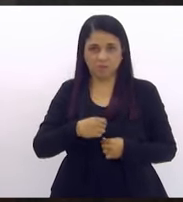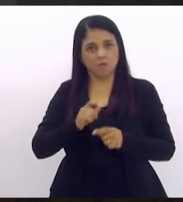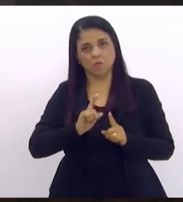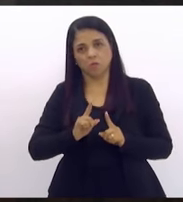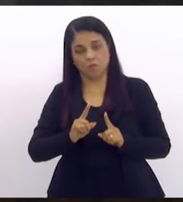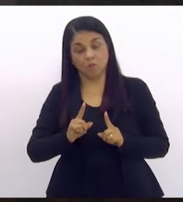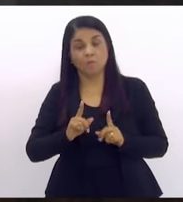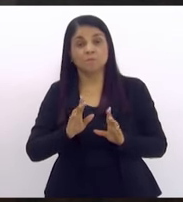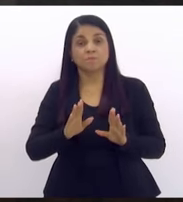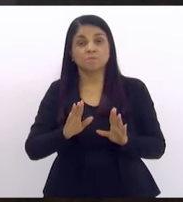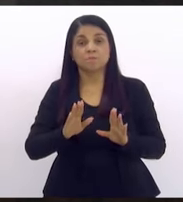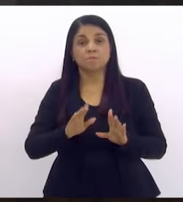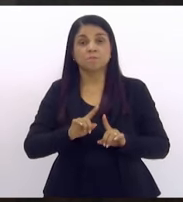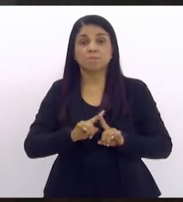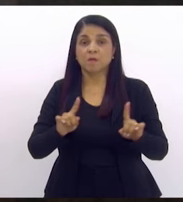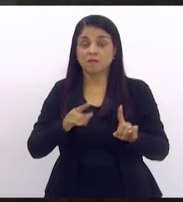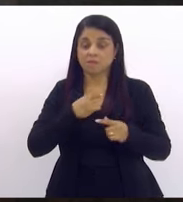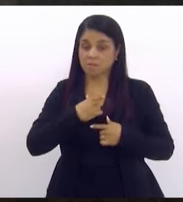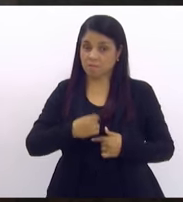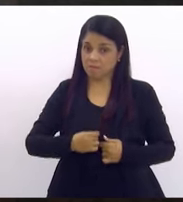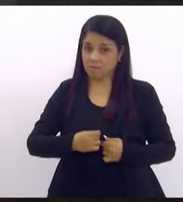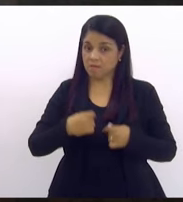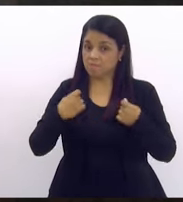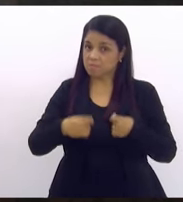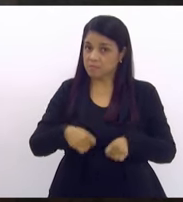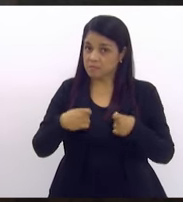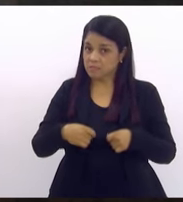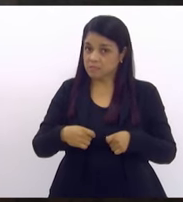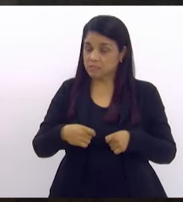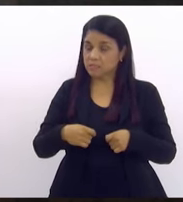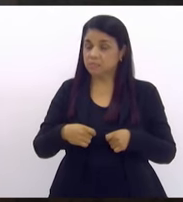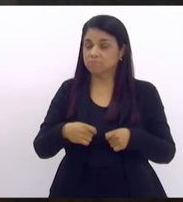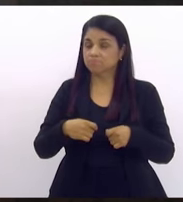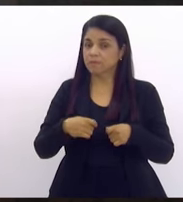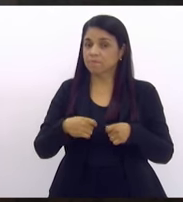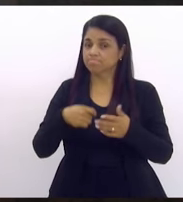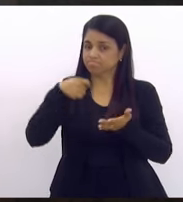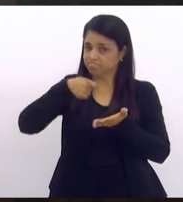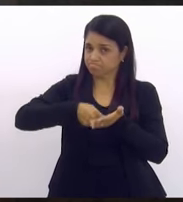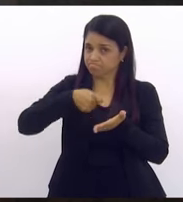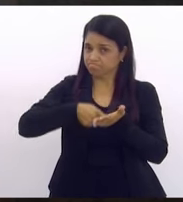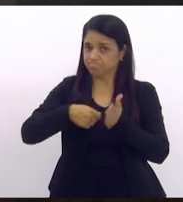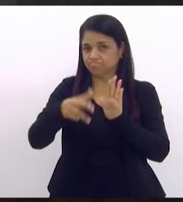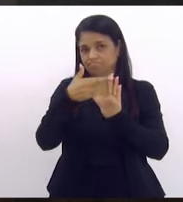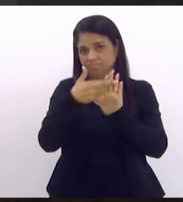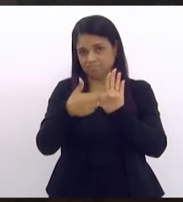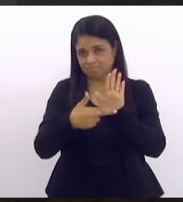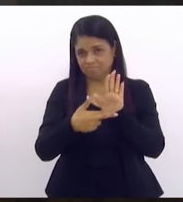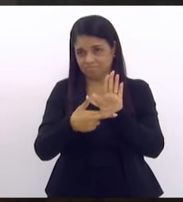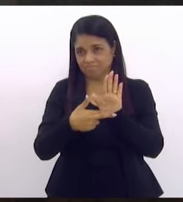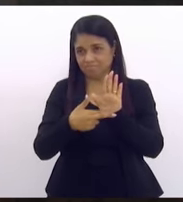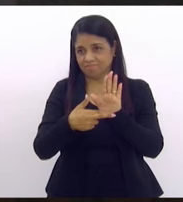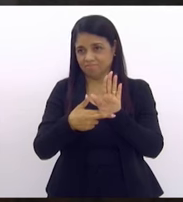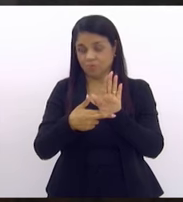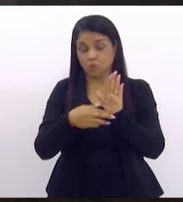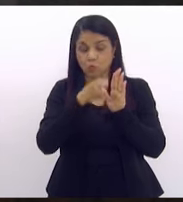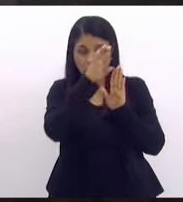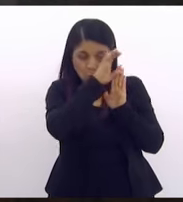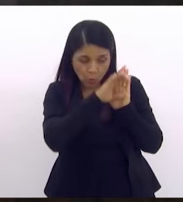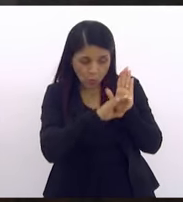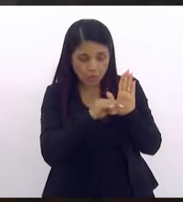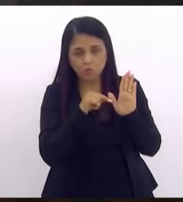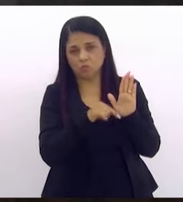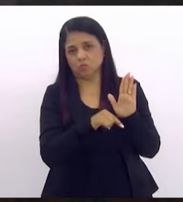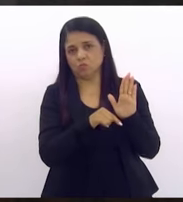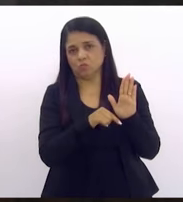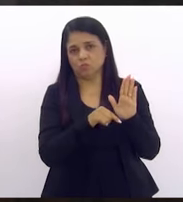vez mais com muito Rigor porque quando eu vejo o currículo do Senhor